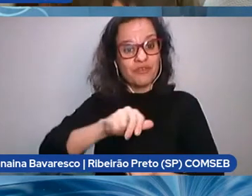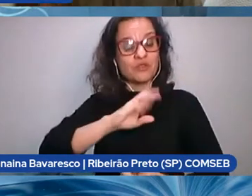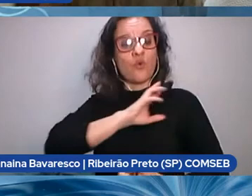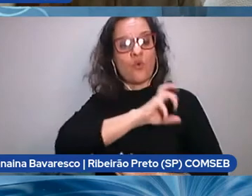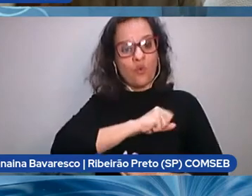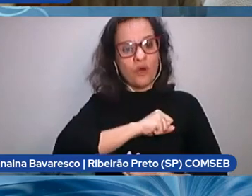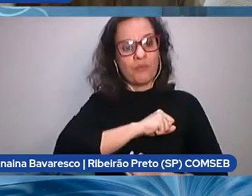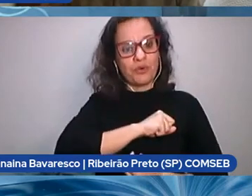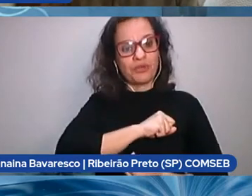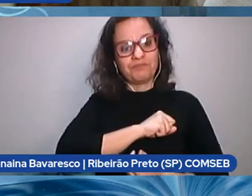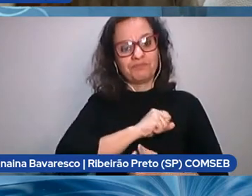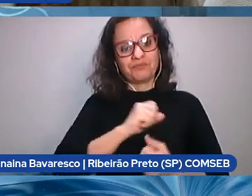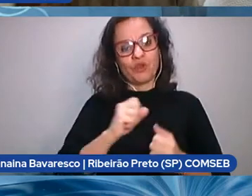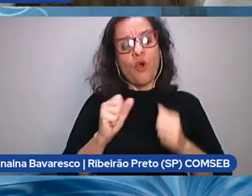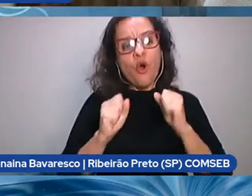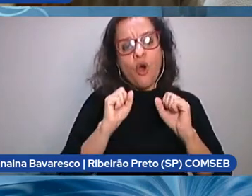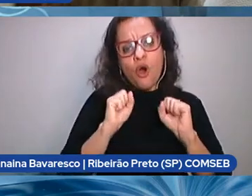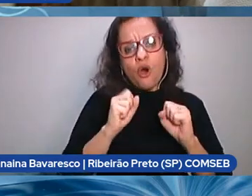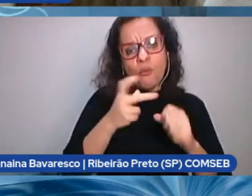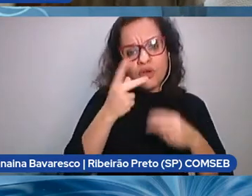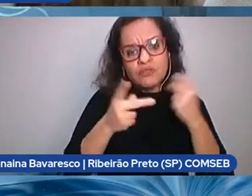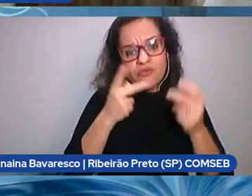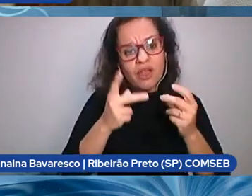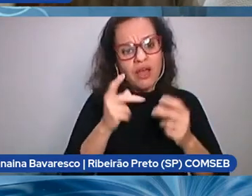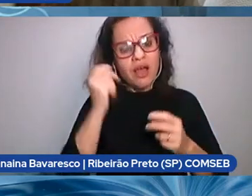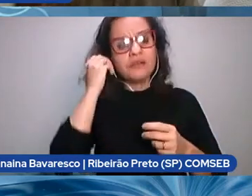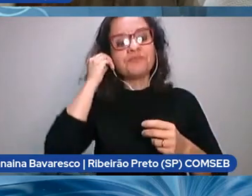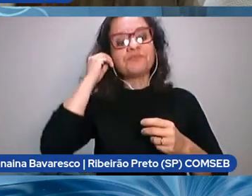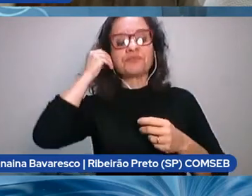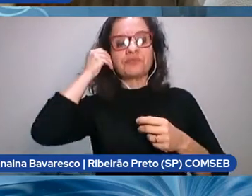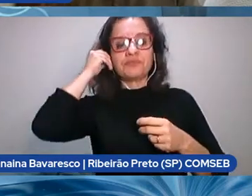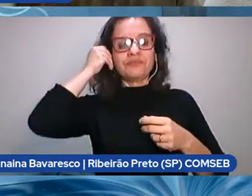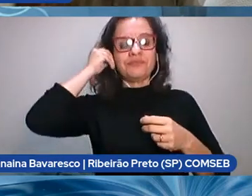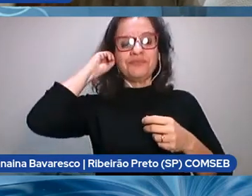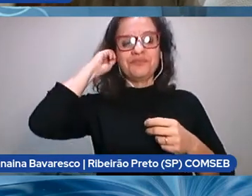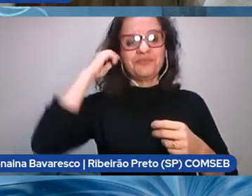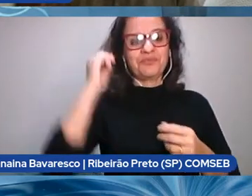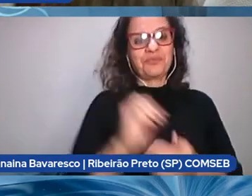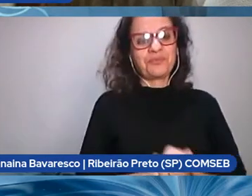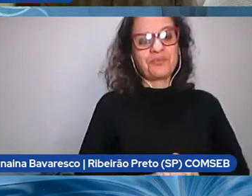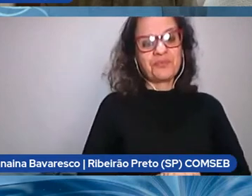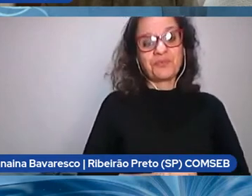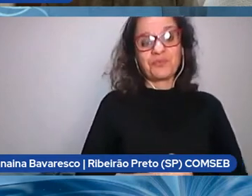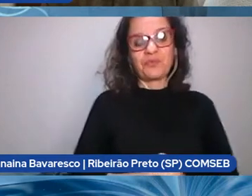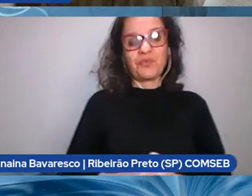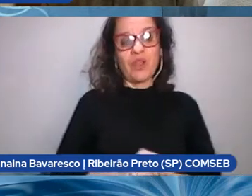Muito posso bom, dar uma palhinha? Posso dar uma palhinha nisso? Sim.